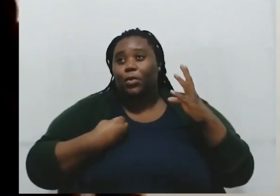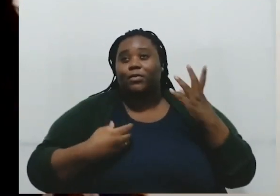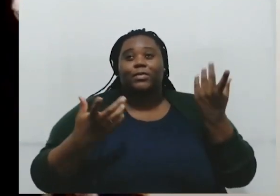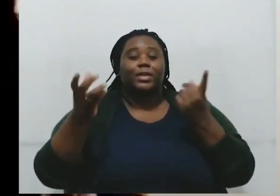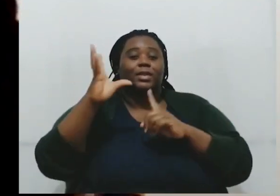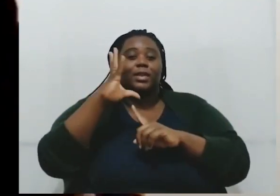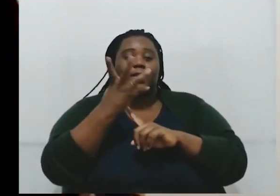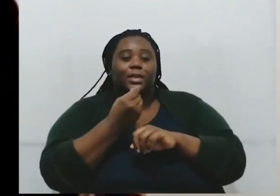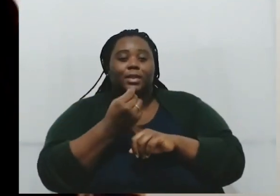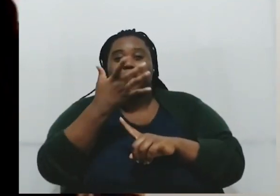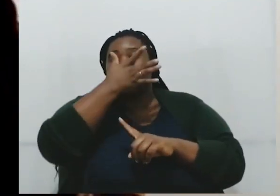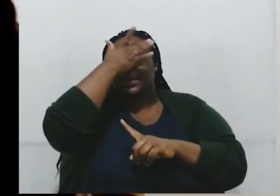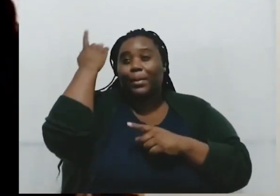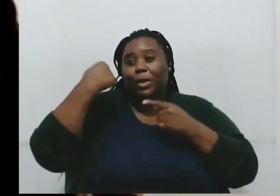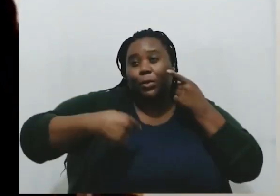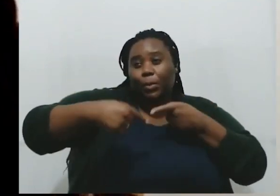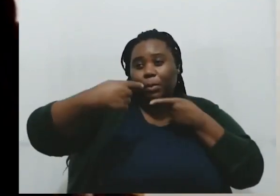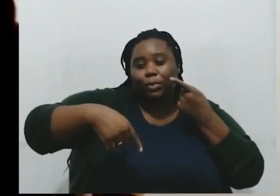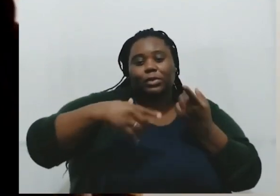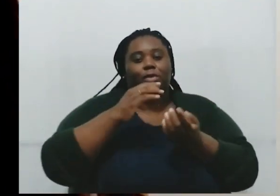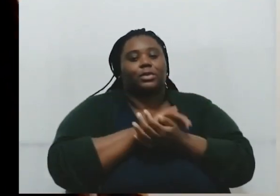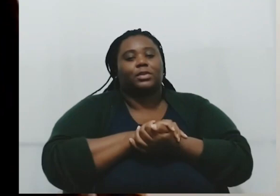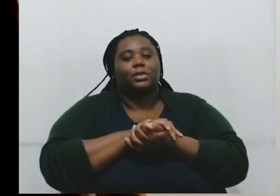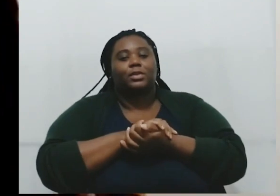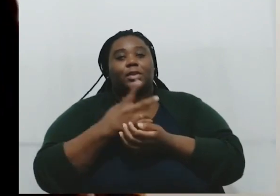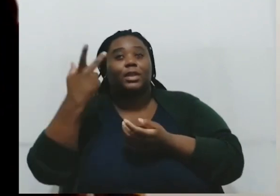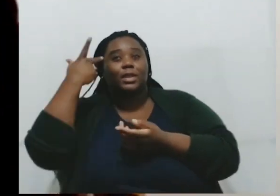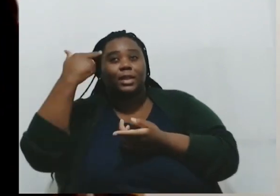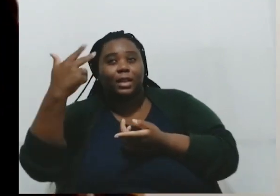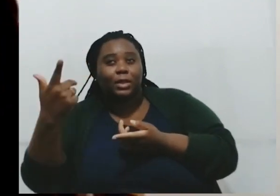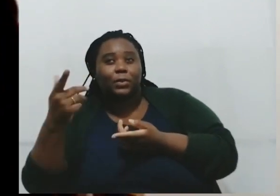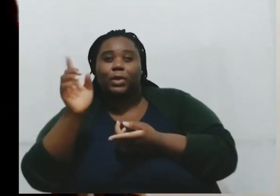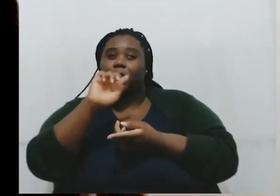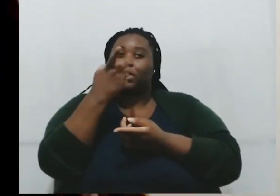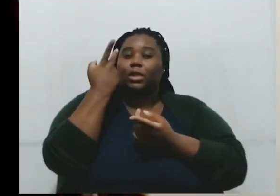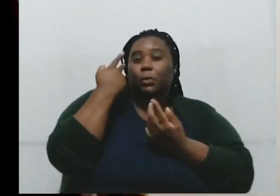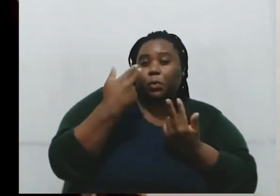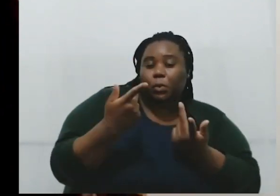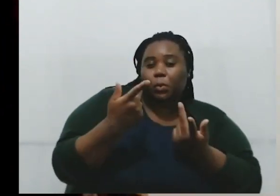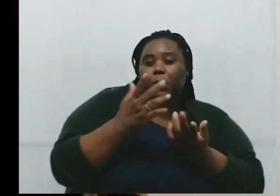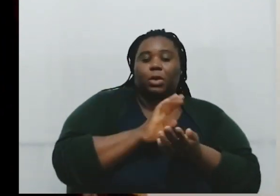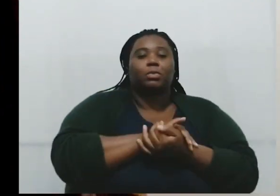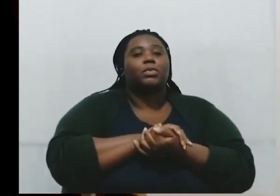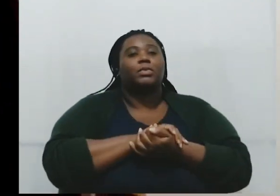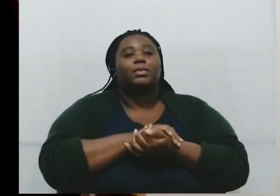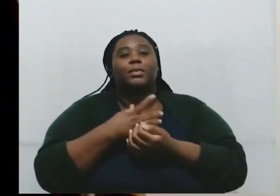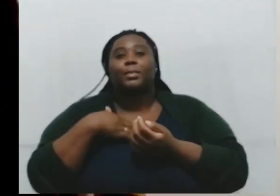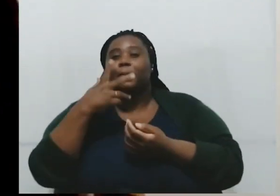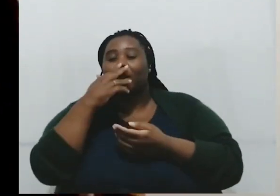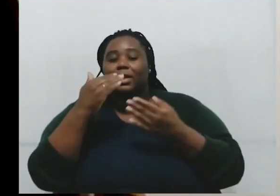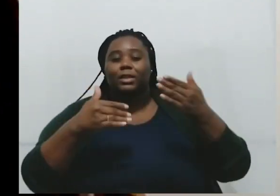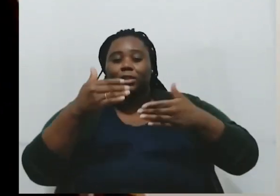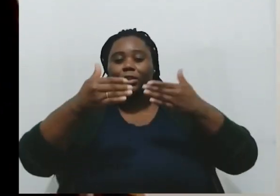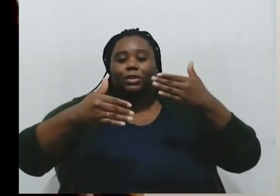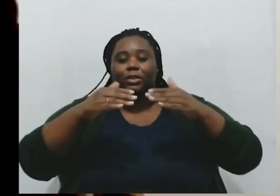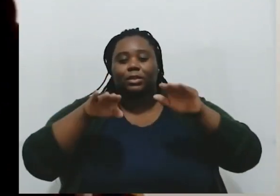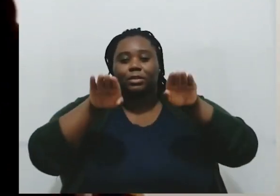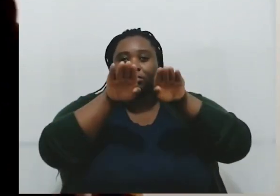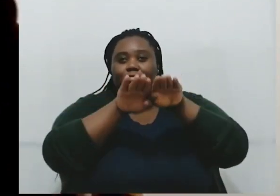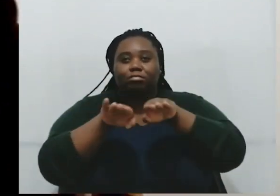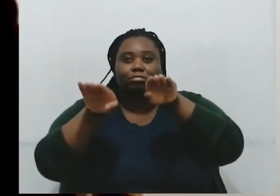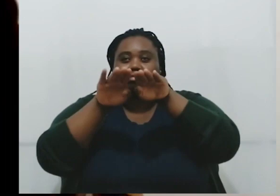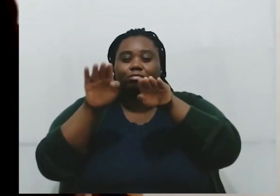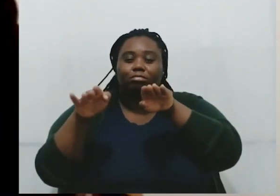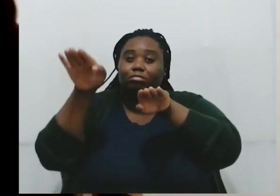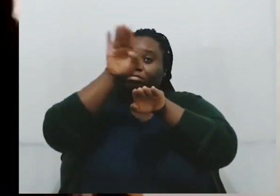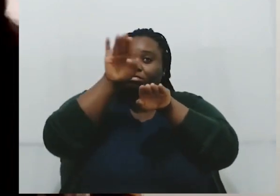política, natureza e artificialidade. Eu sou essa fronteira borrada com o meu suor, com o meu